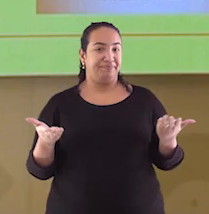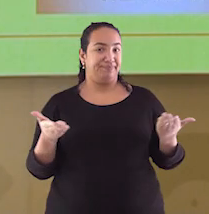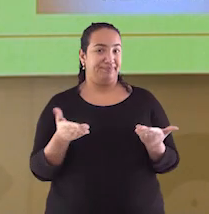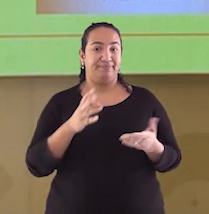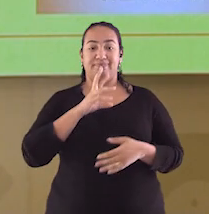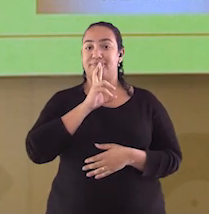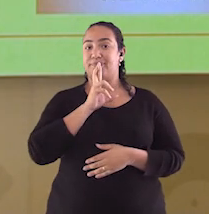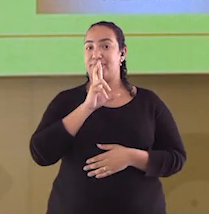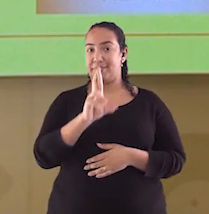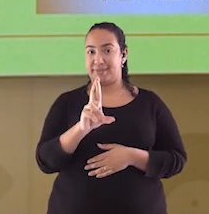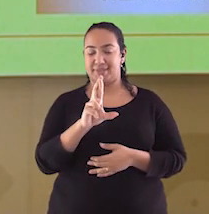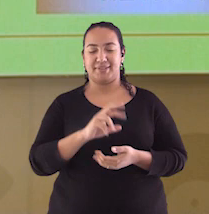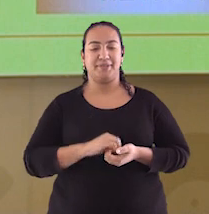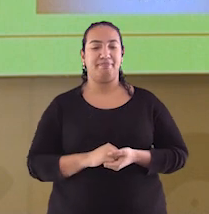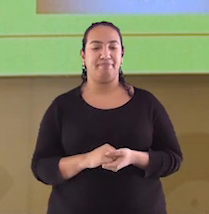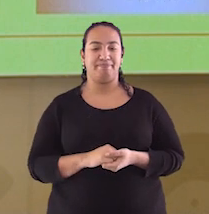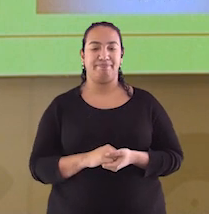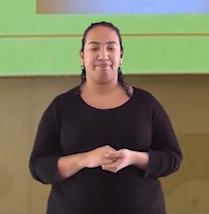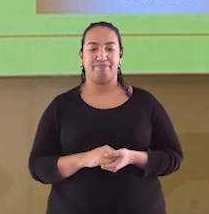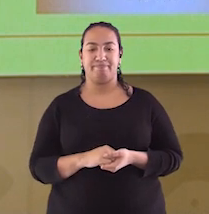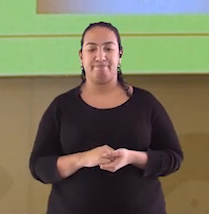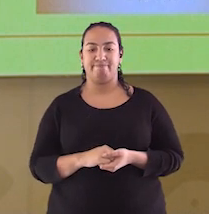Vamos à correção?